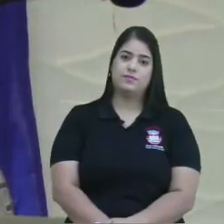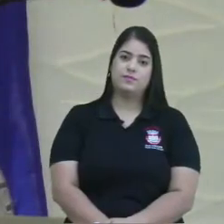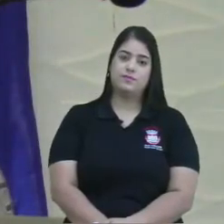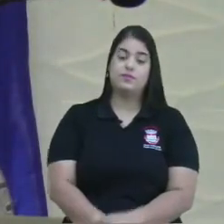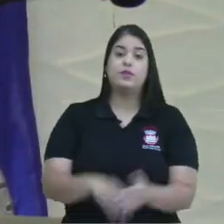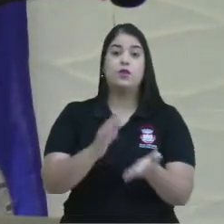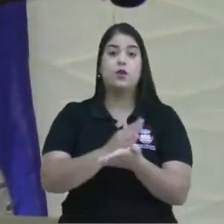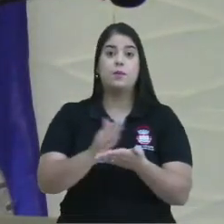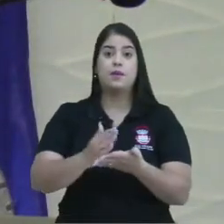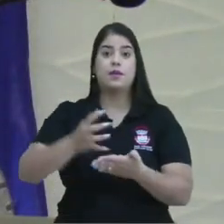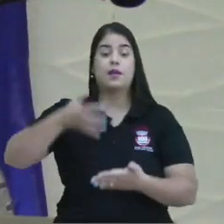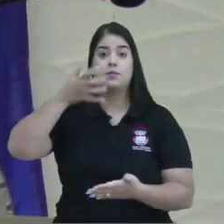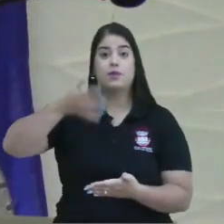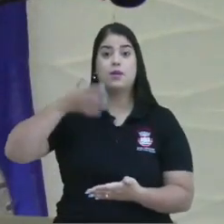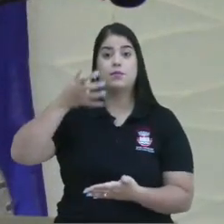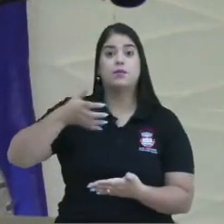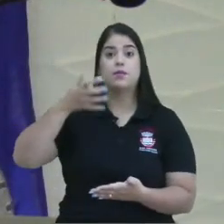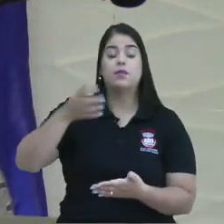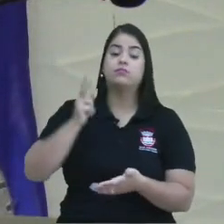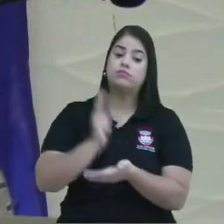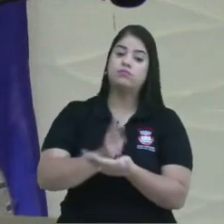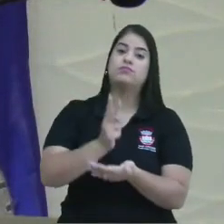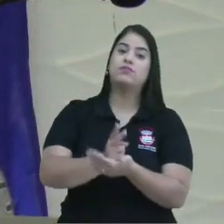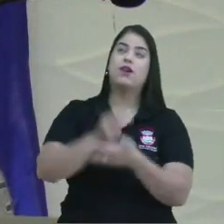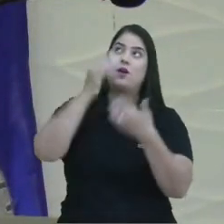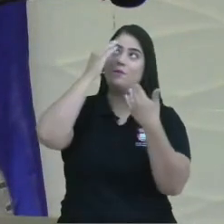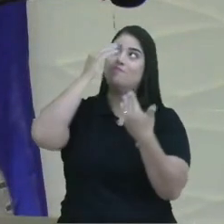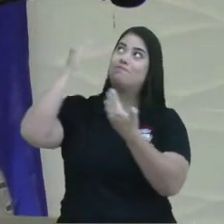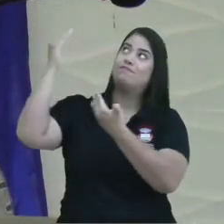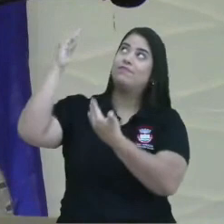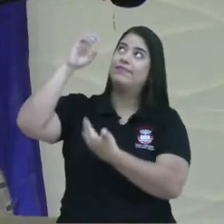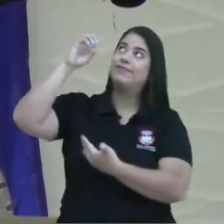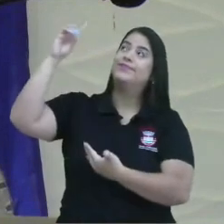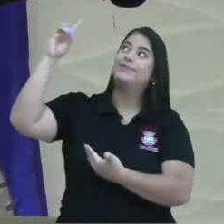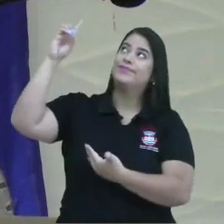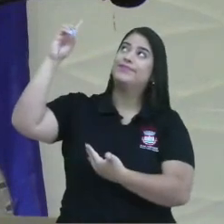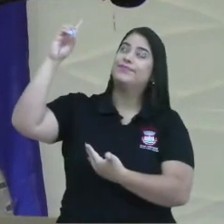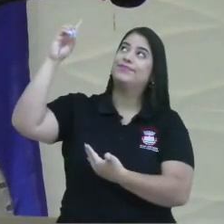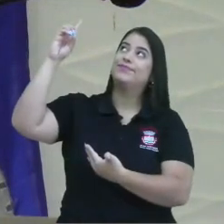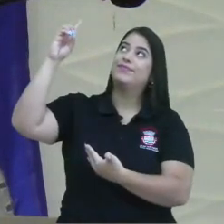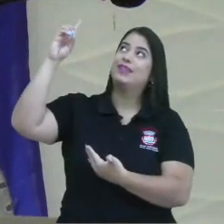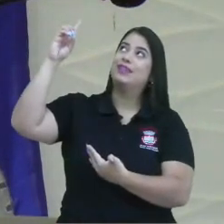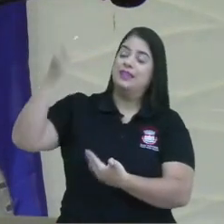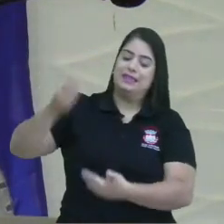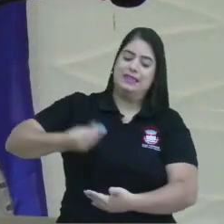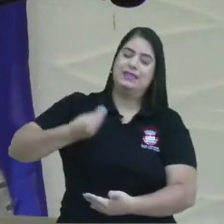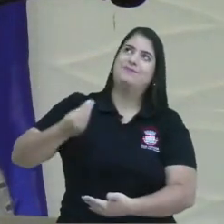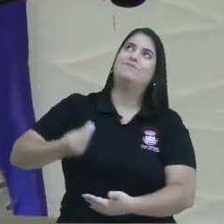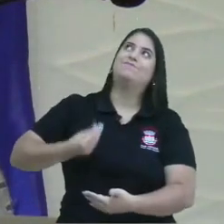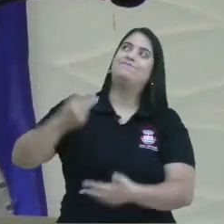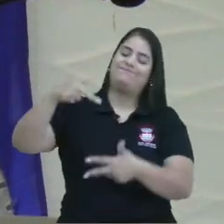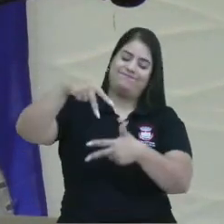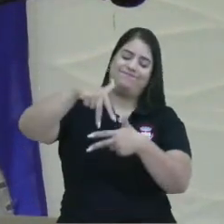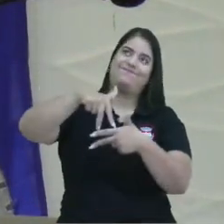Quero iniciar meu discurso, como sempre, agradecendo a Deus por mais um dia de vida e por estar aqui neste